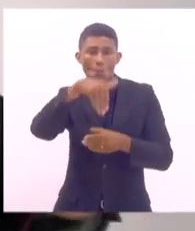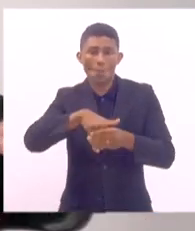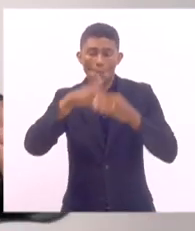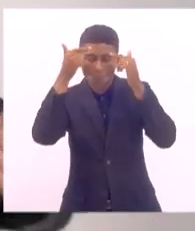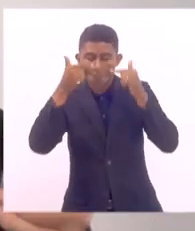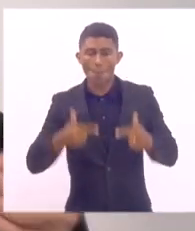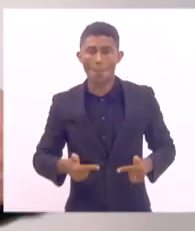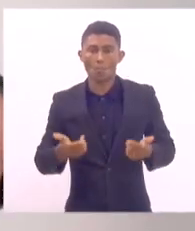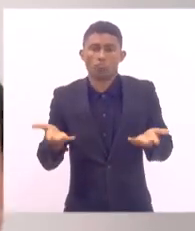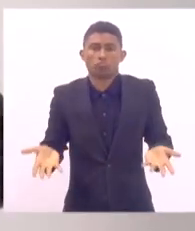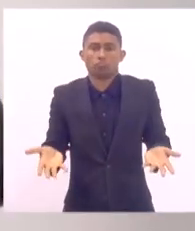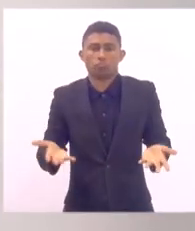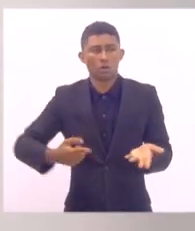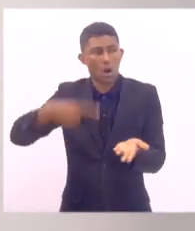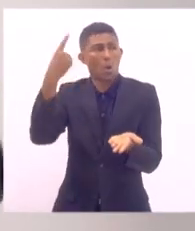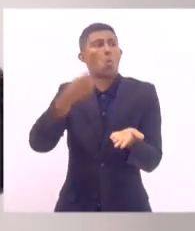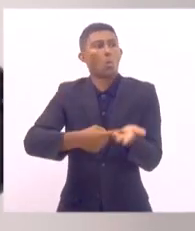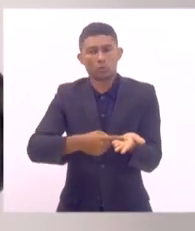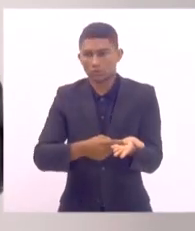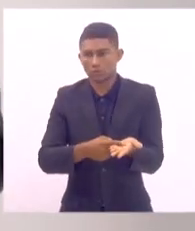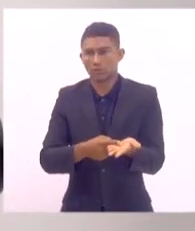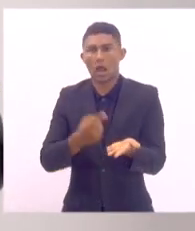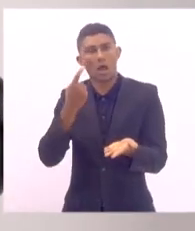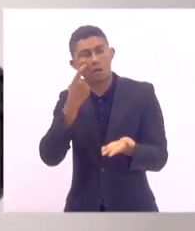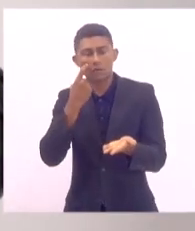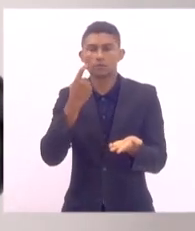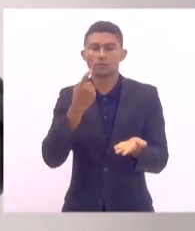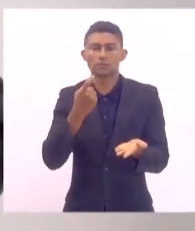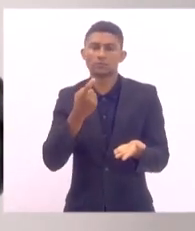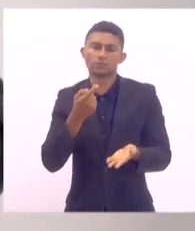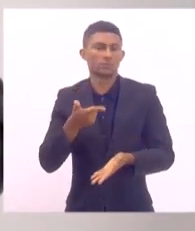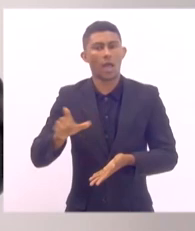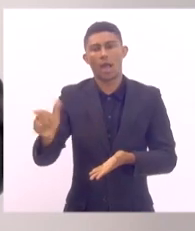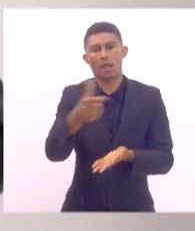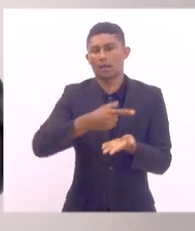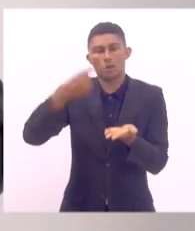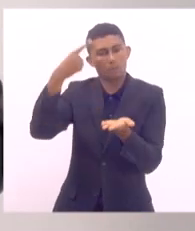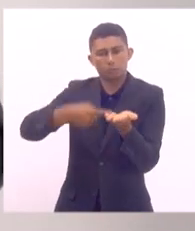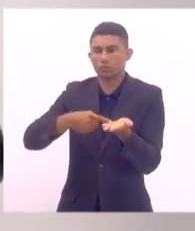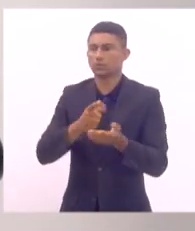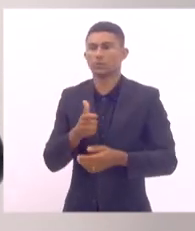Não tem um acordo, propriamente dito, que não vai pedir verificação. Isso não existe.